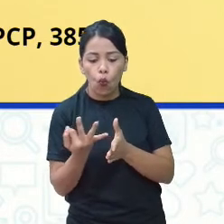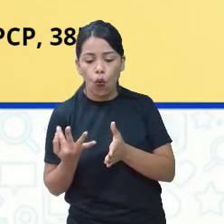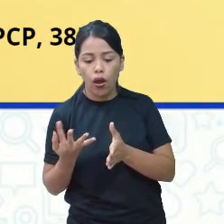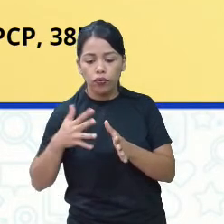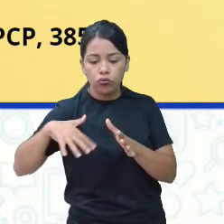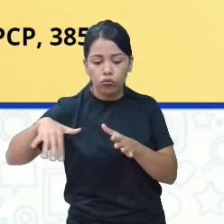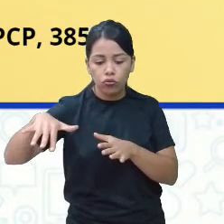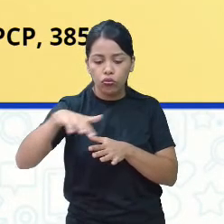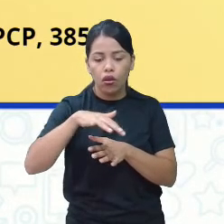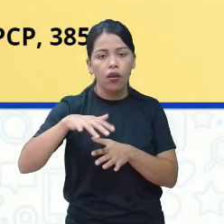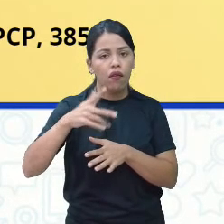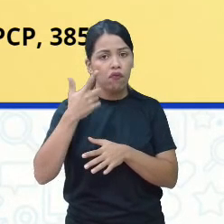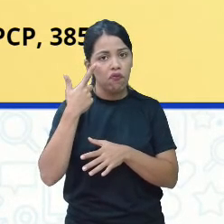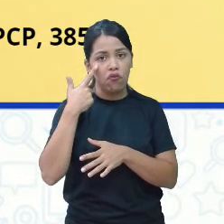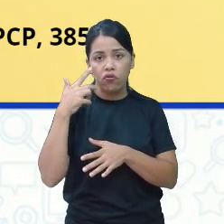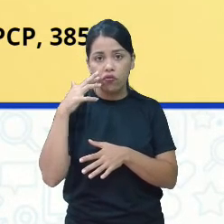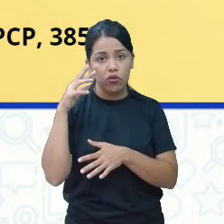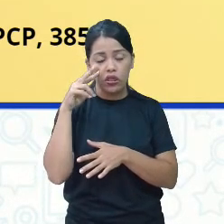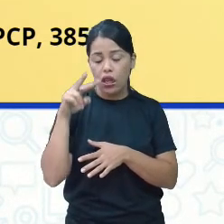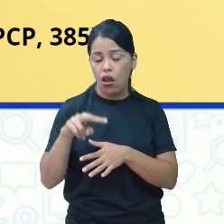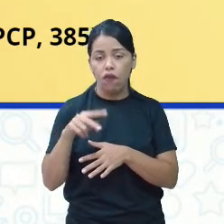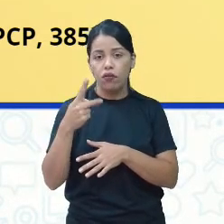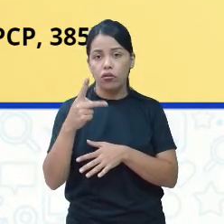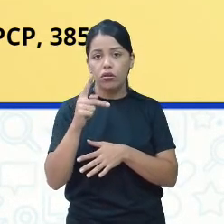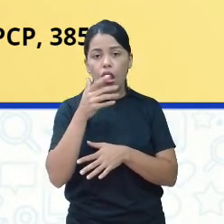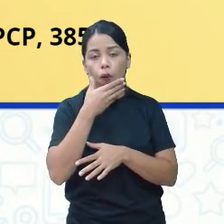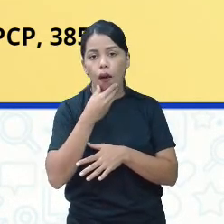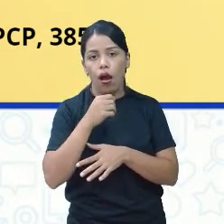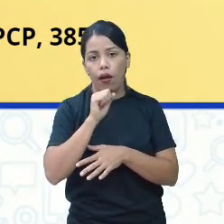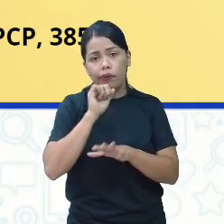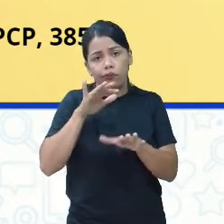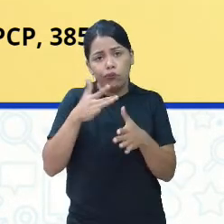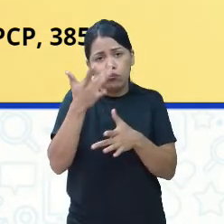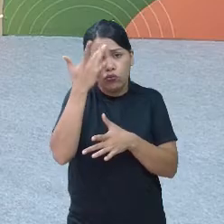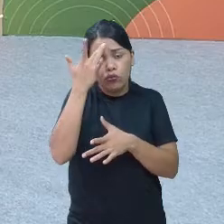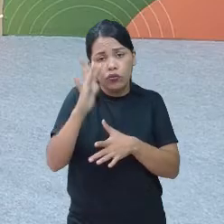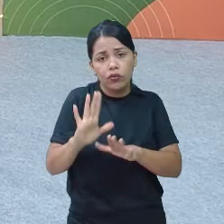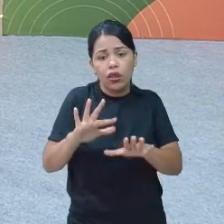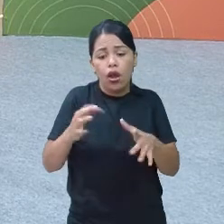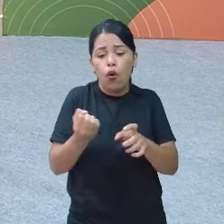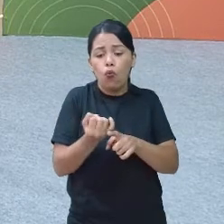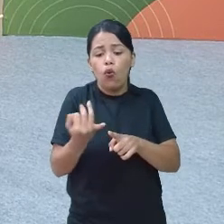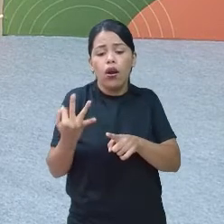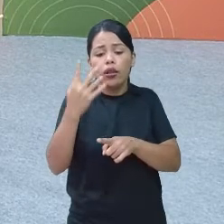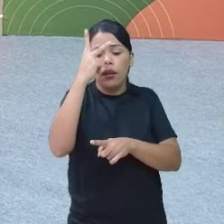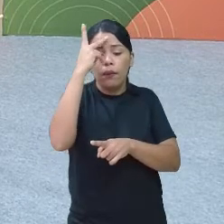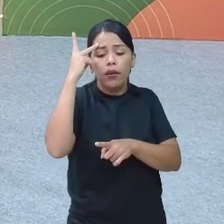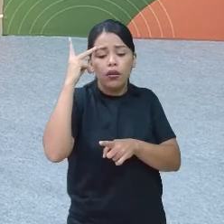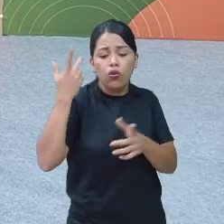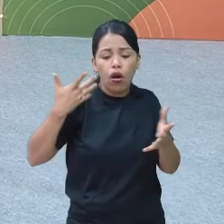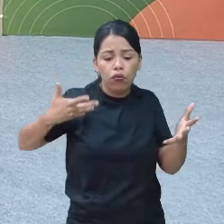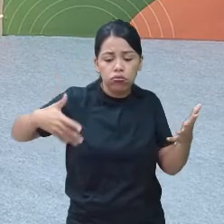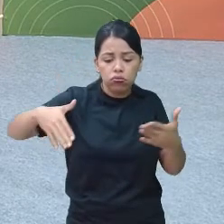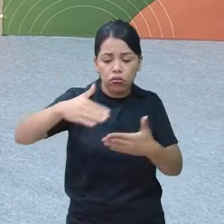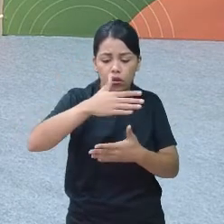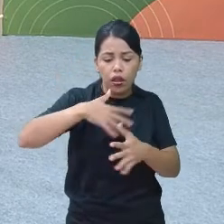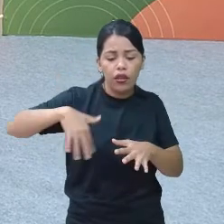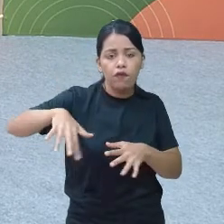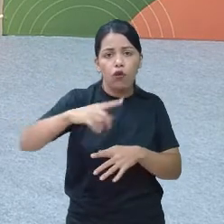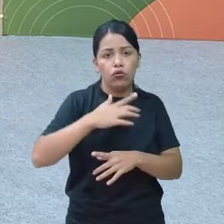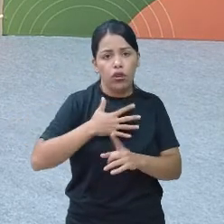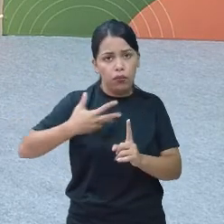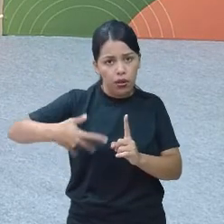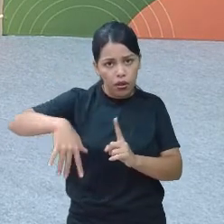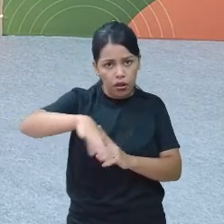rodeiam, tu não enxergas teus pais. Então, eu não sei a quantidade de pessoas que me rodeiam, tá certo? Então, ele